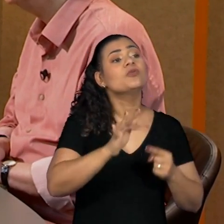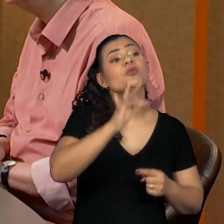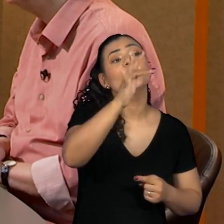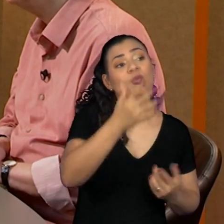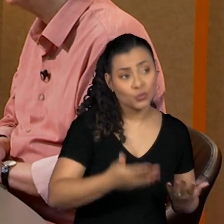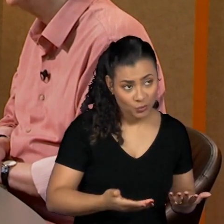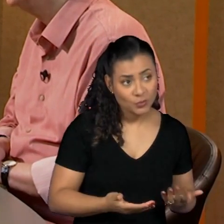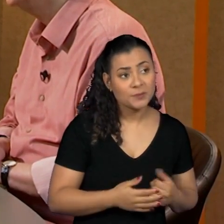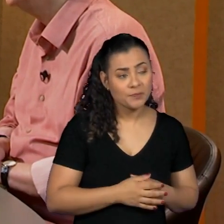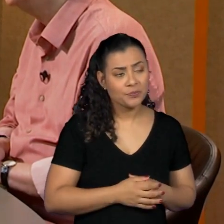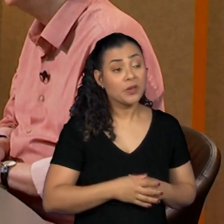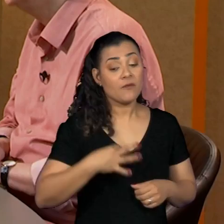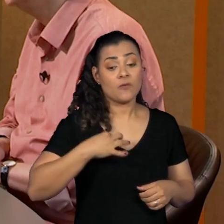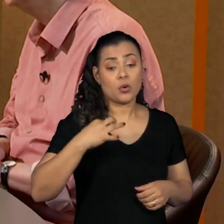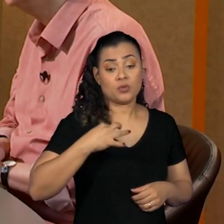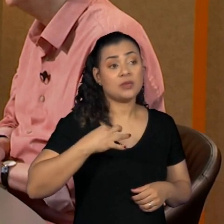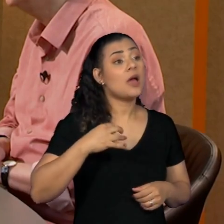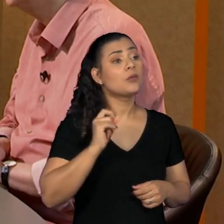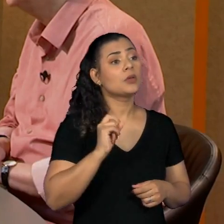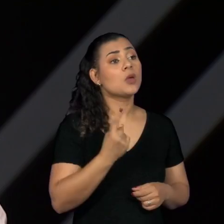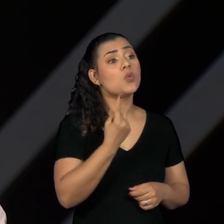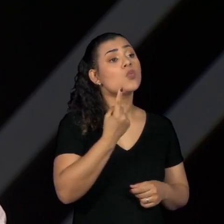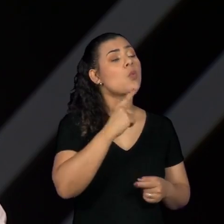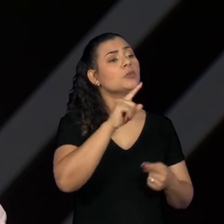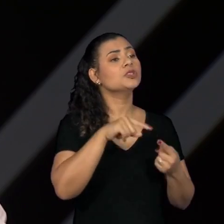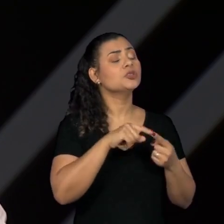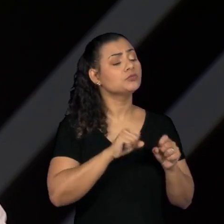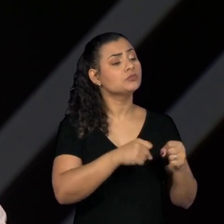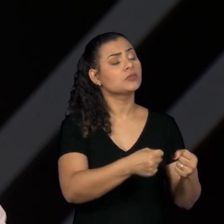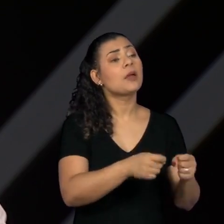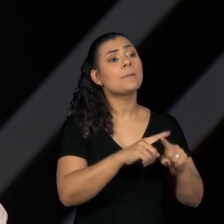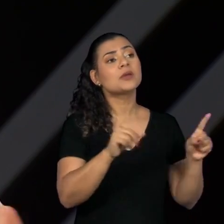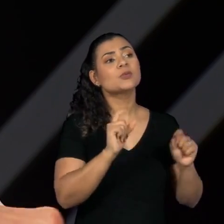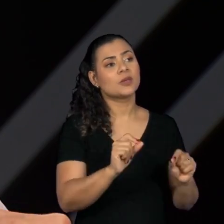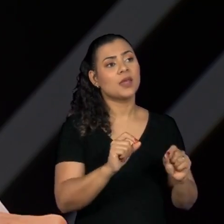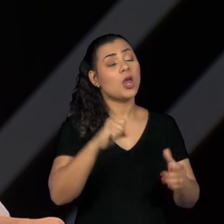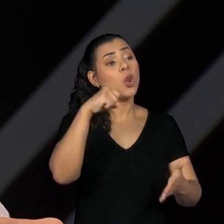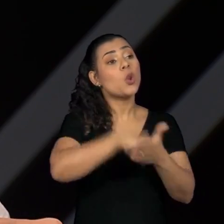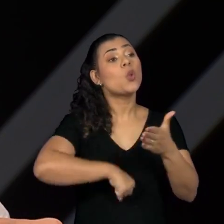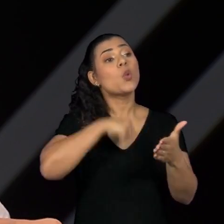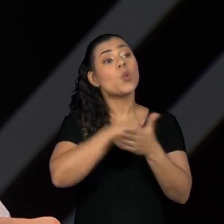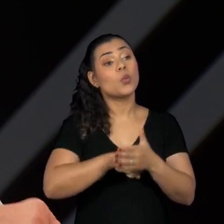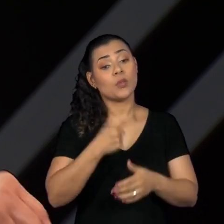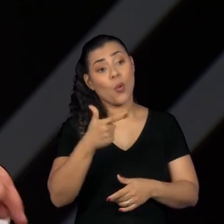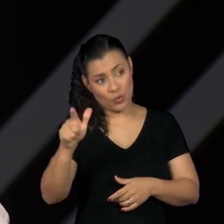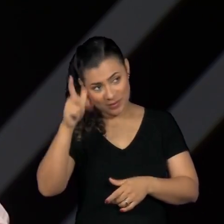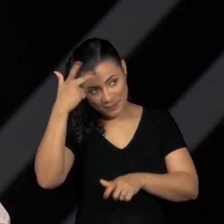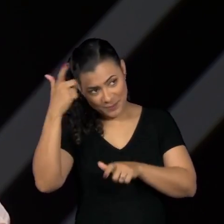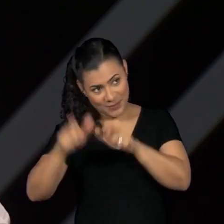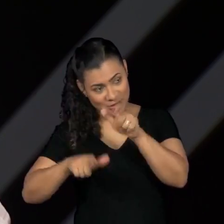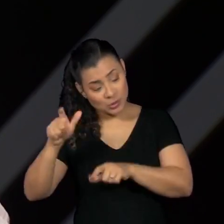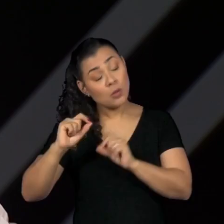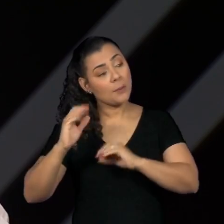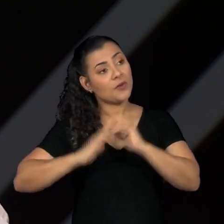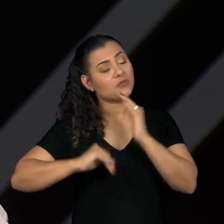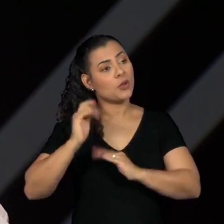que o voluntário presta serviço a uma causa e o ideólogo luta por uma causa. E as